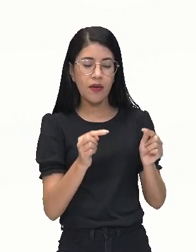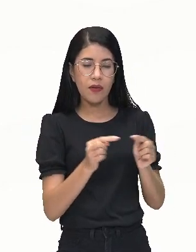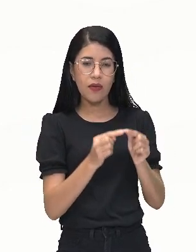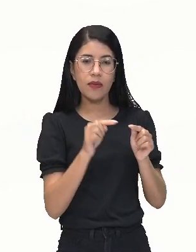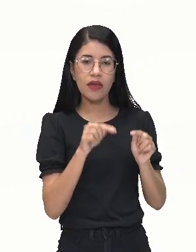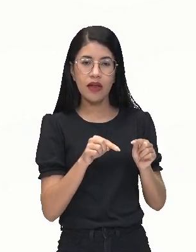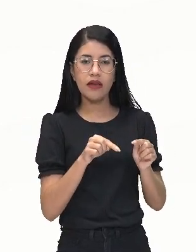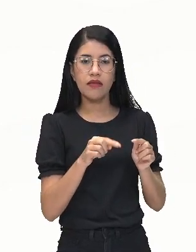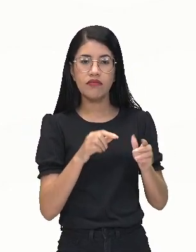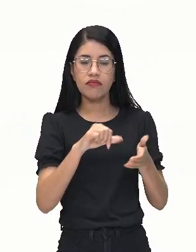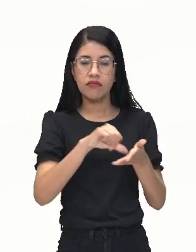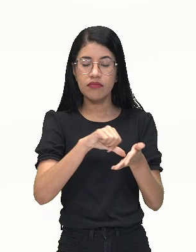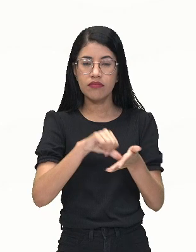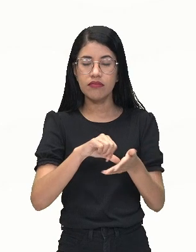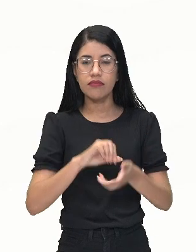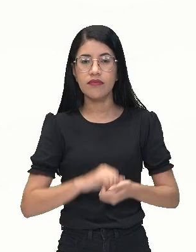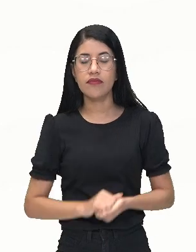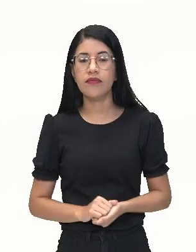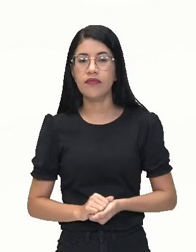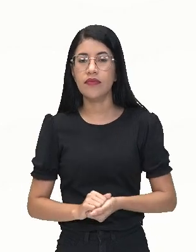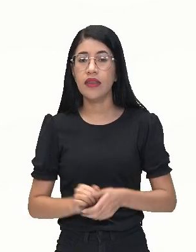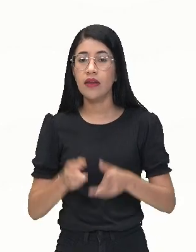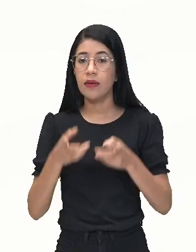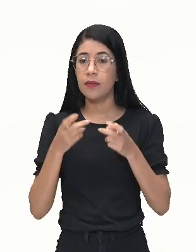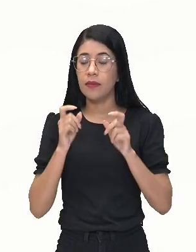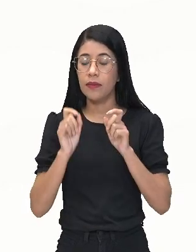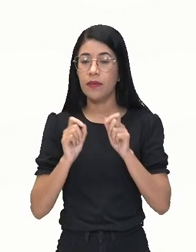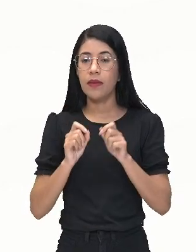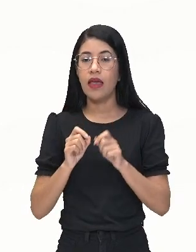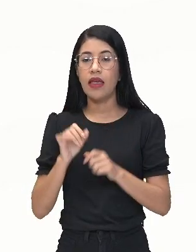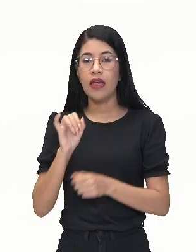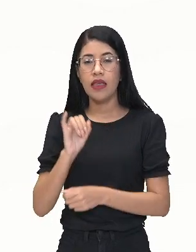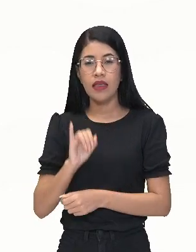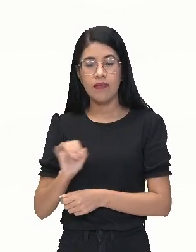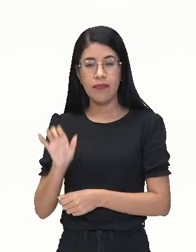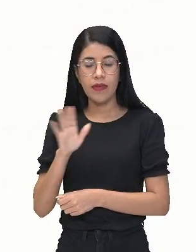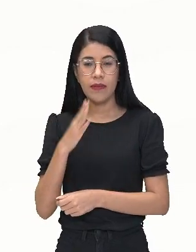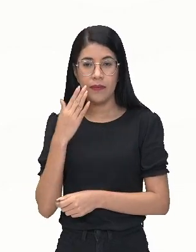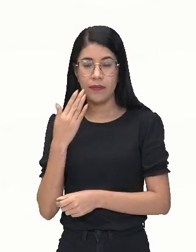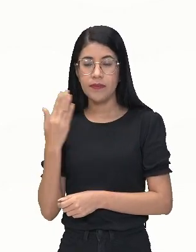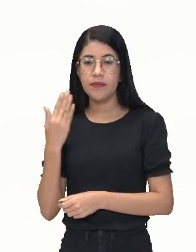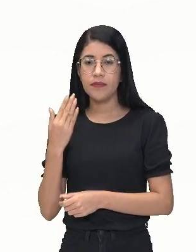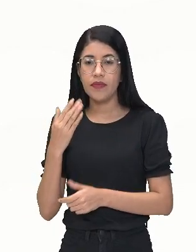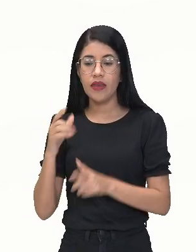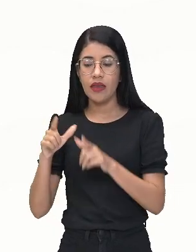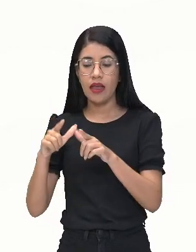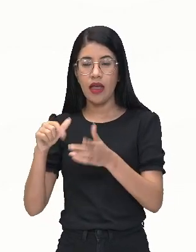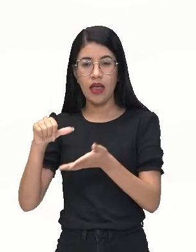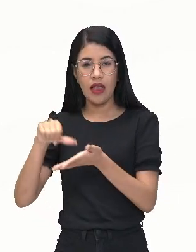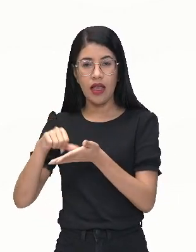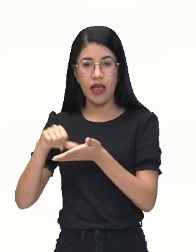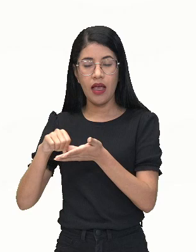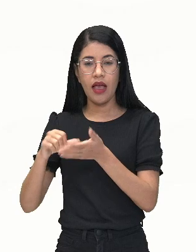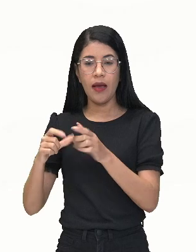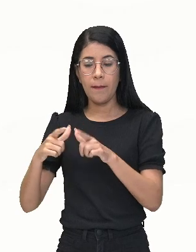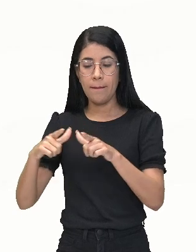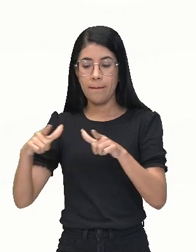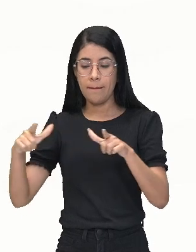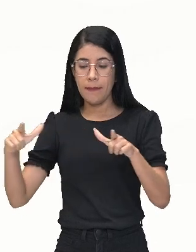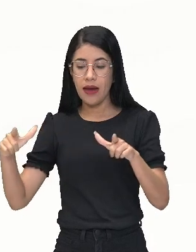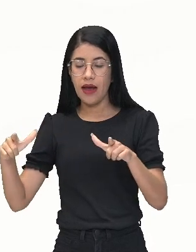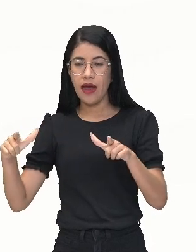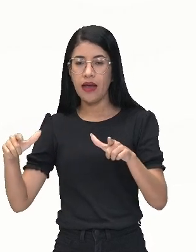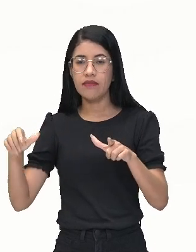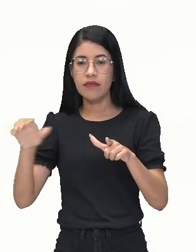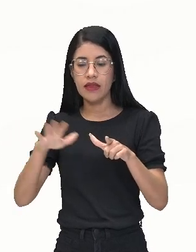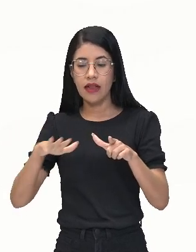papel. Então vejam só, esse mapa aqui eu fiz de tamanho A4. A